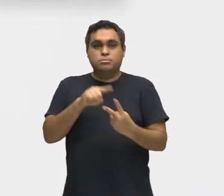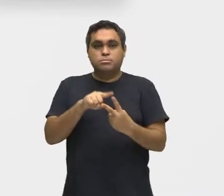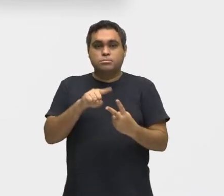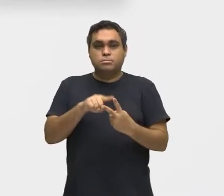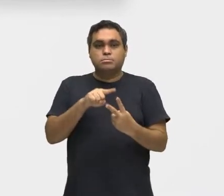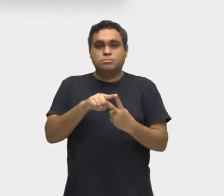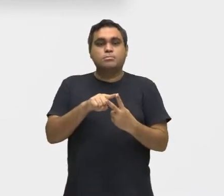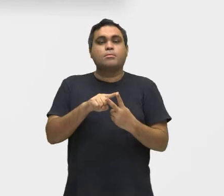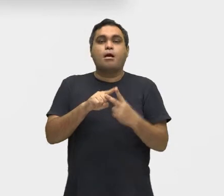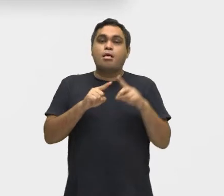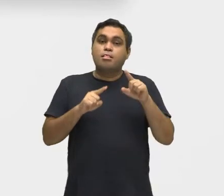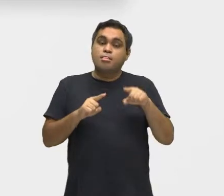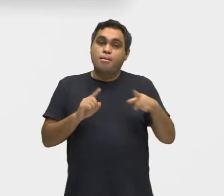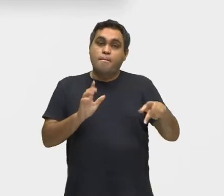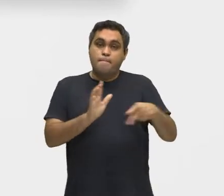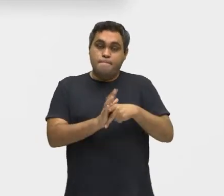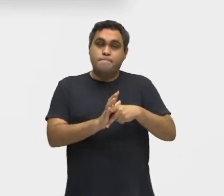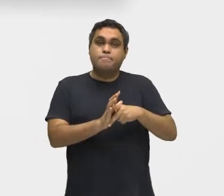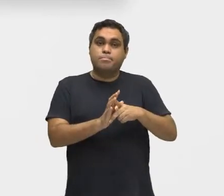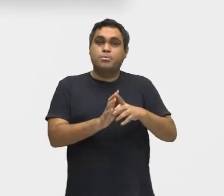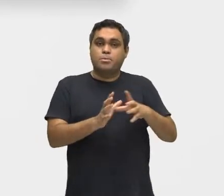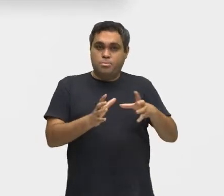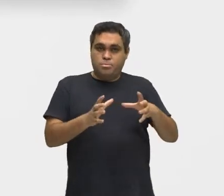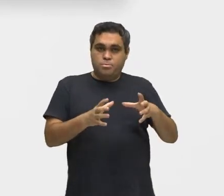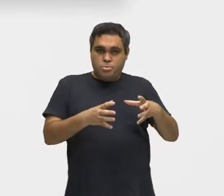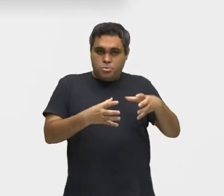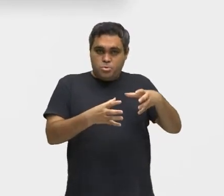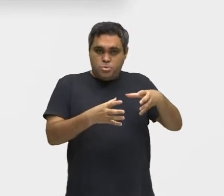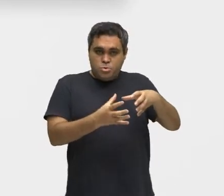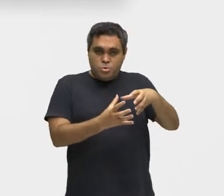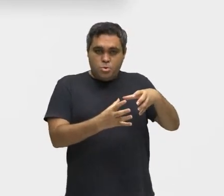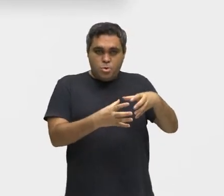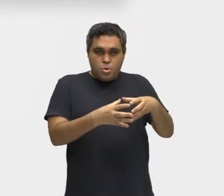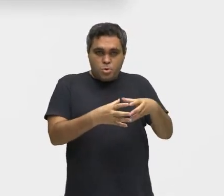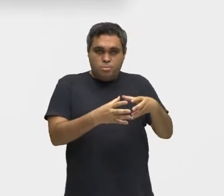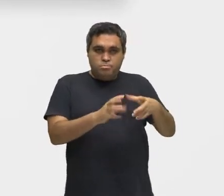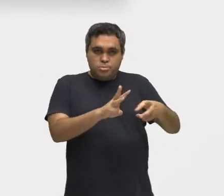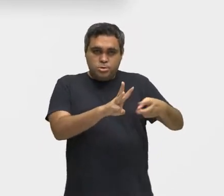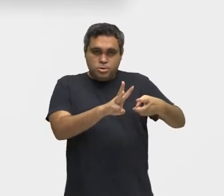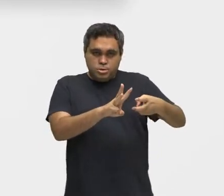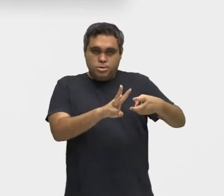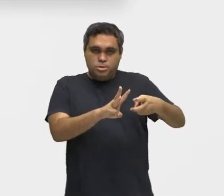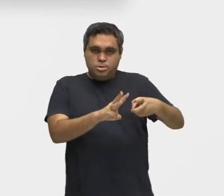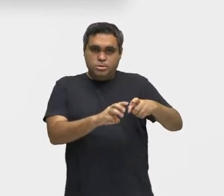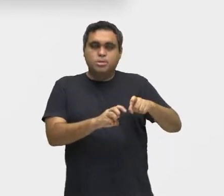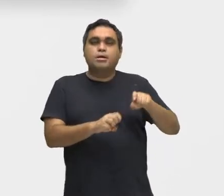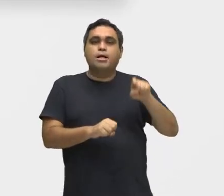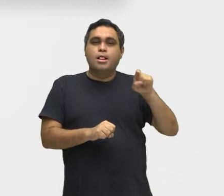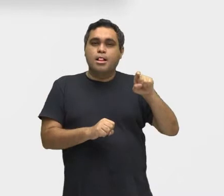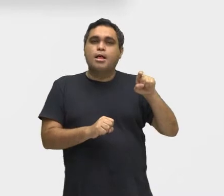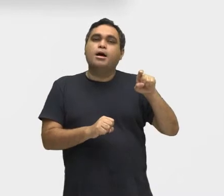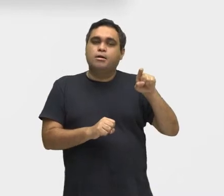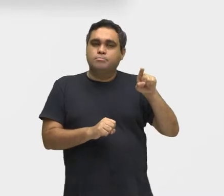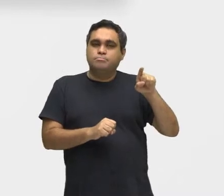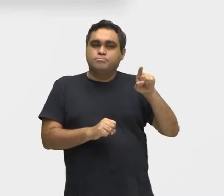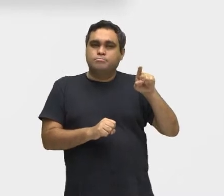Jogos dos Povos Indígenas, que foi no Ceará, e nós temos os Jogos Mundiais dos Povos Indígenas, que ocorreu